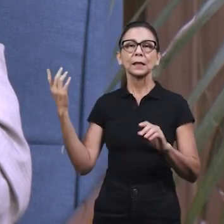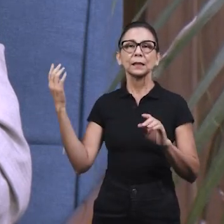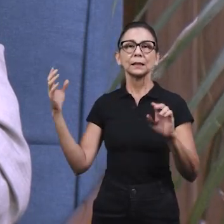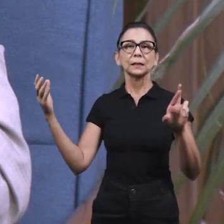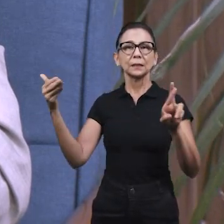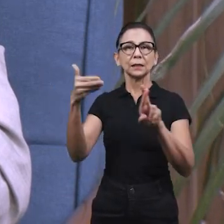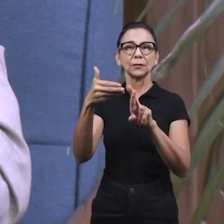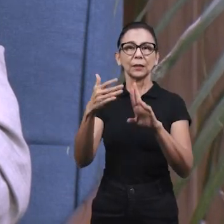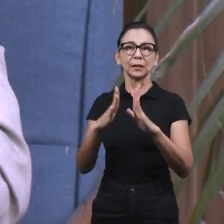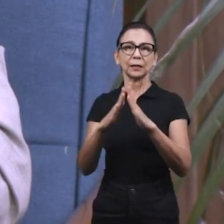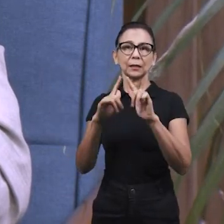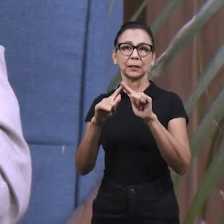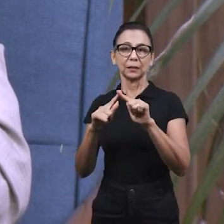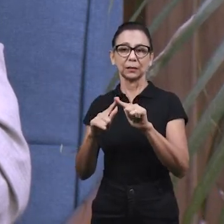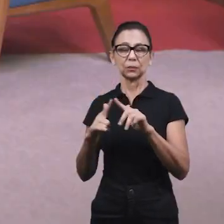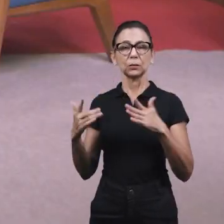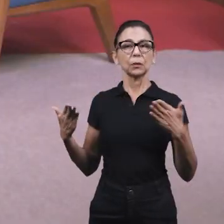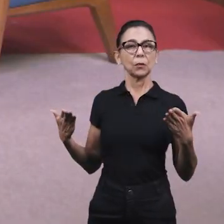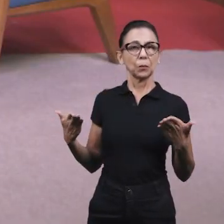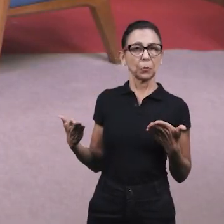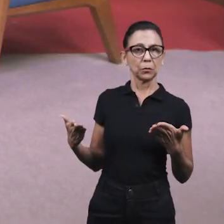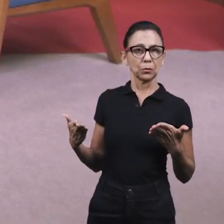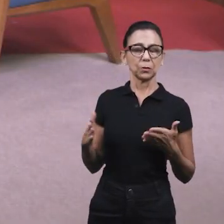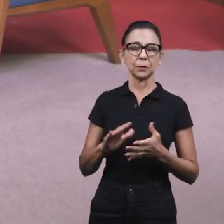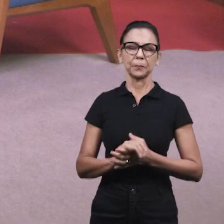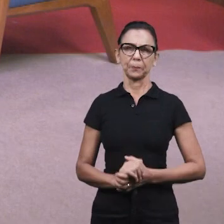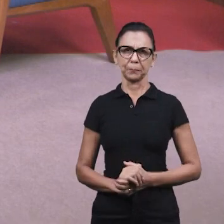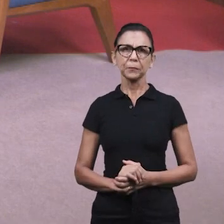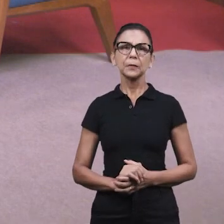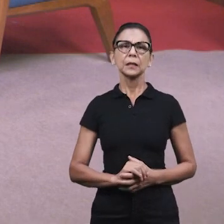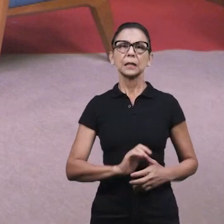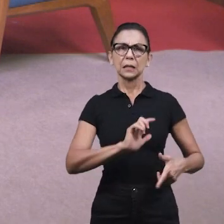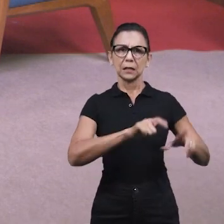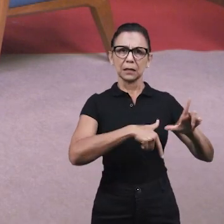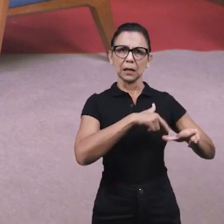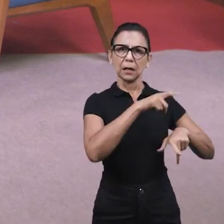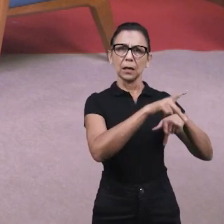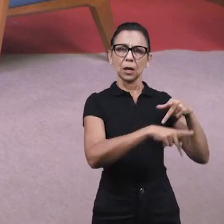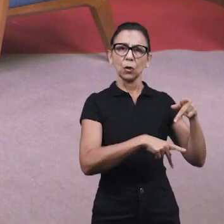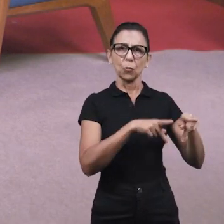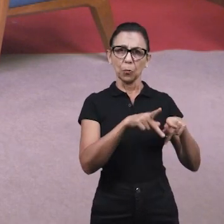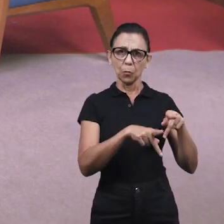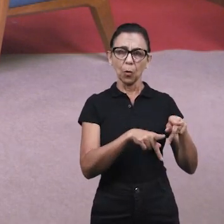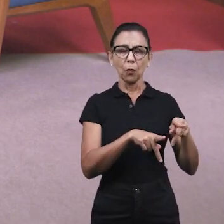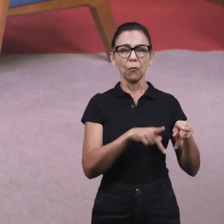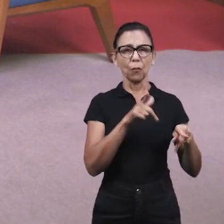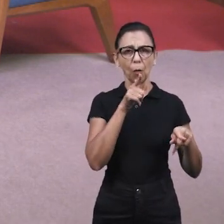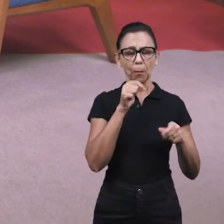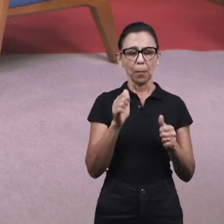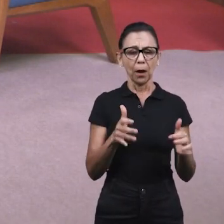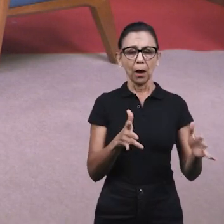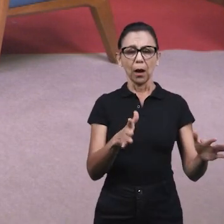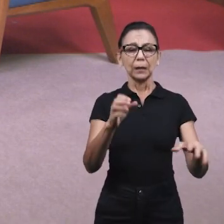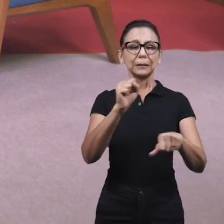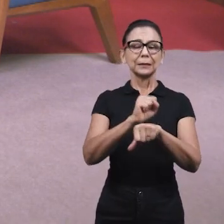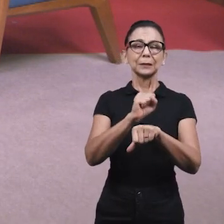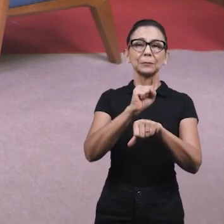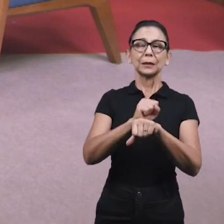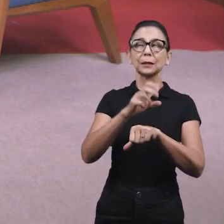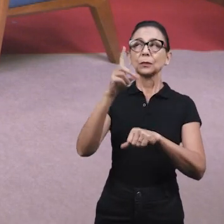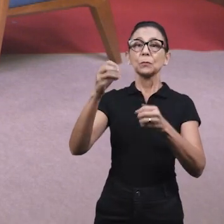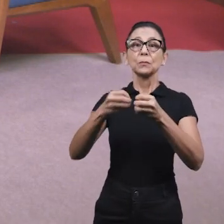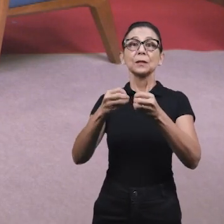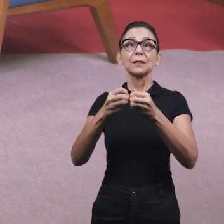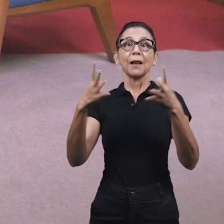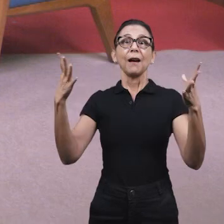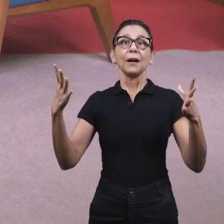Igreja dos dias de hoje. Assim como o povo de Israel às margens do Jordão esperando o sinal para a travessia, a